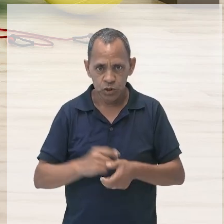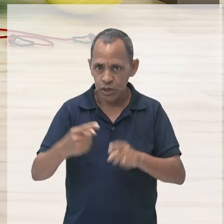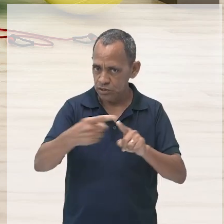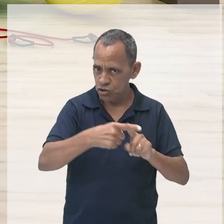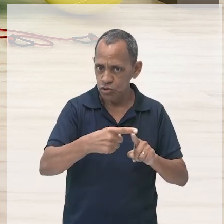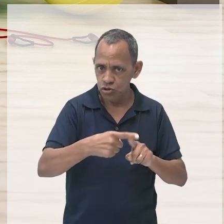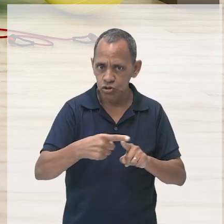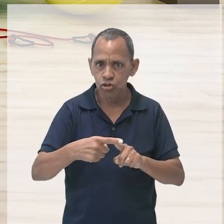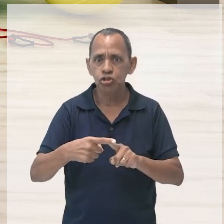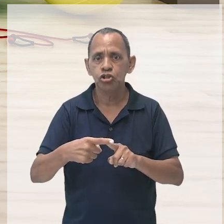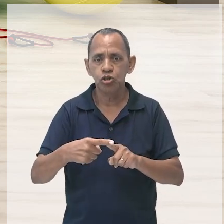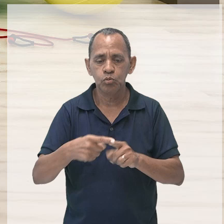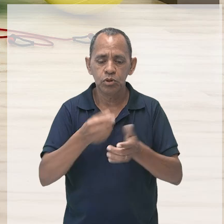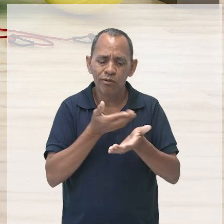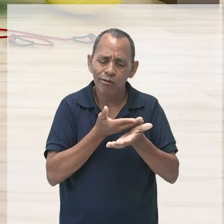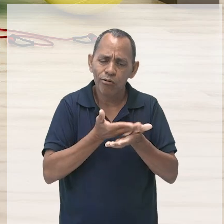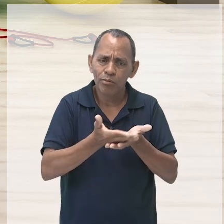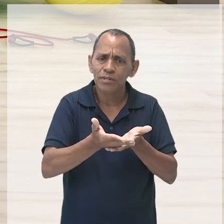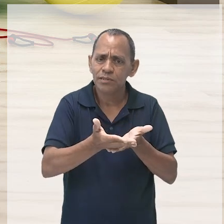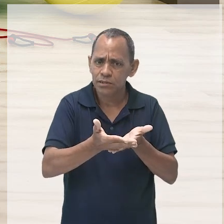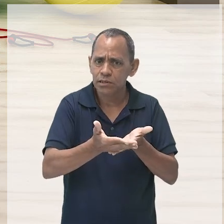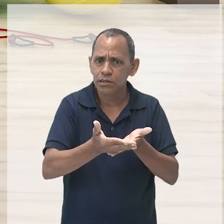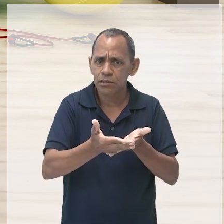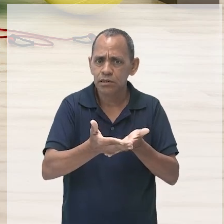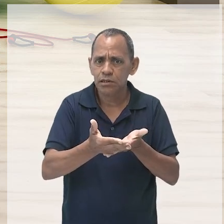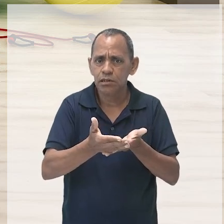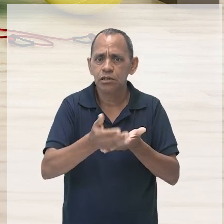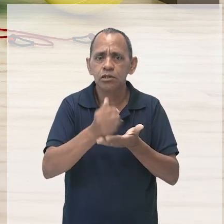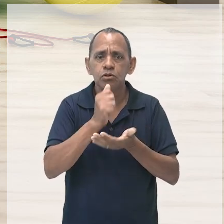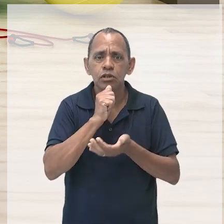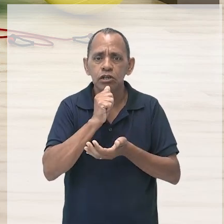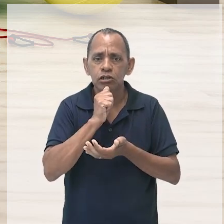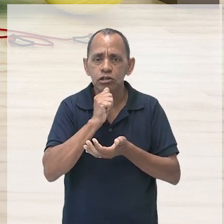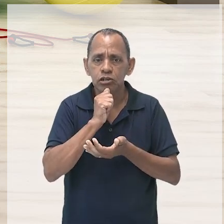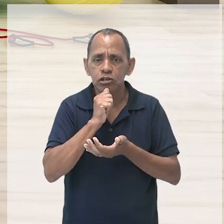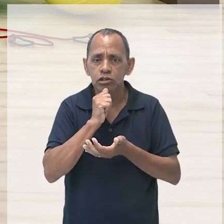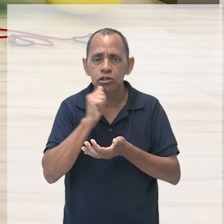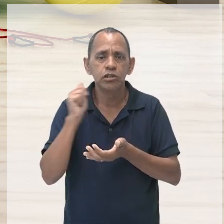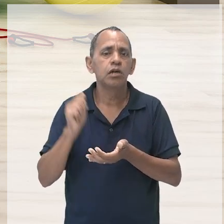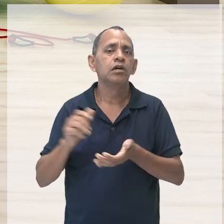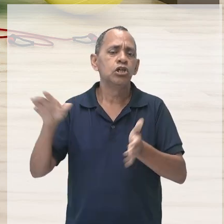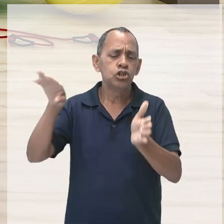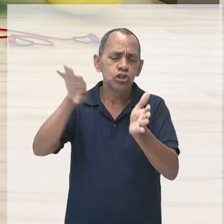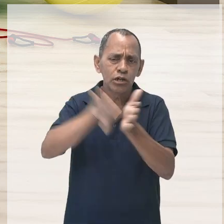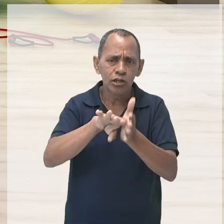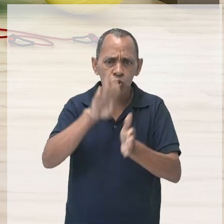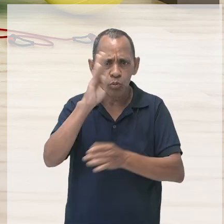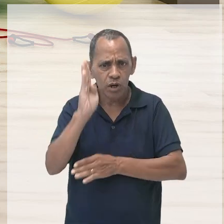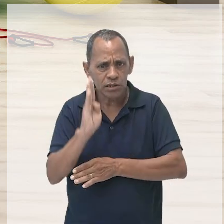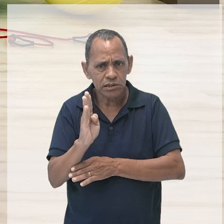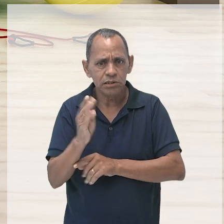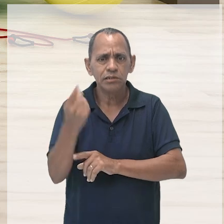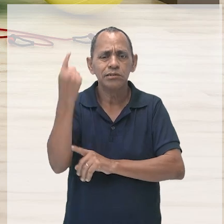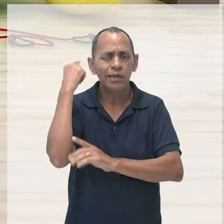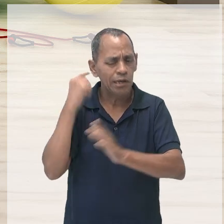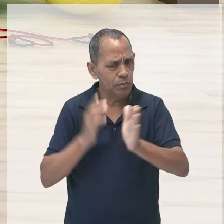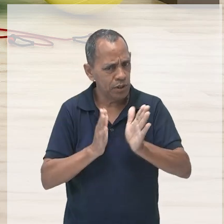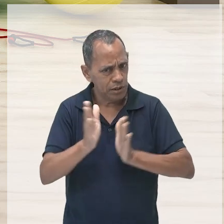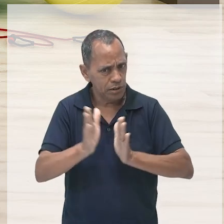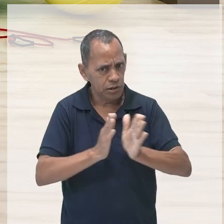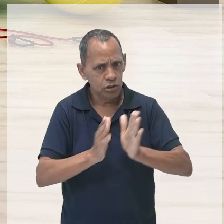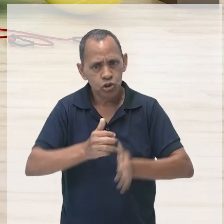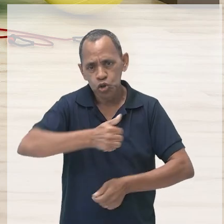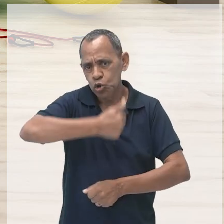de ginástica estava se iniciando, chegando aqui no Brasil naquela época. Obviamente que os primeiros professores